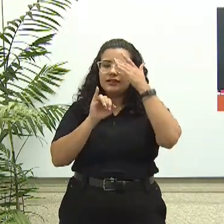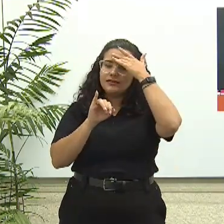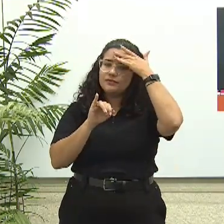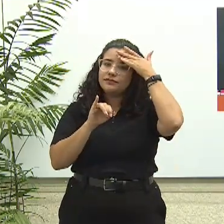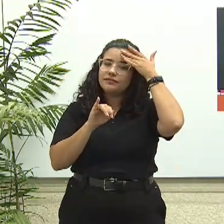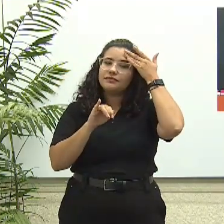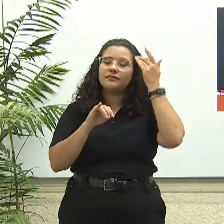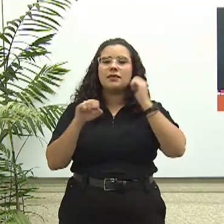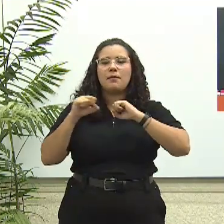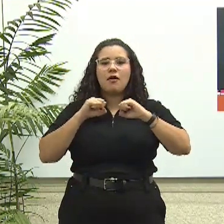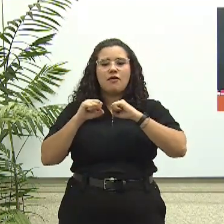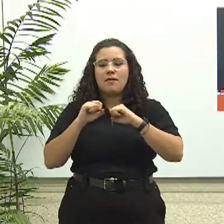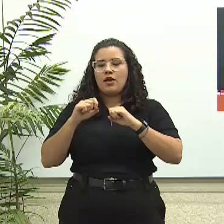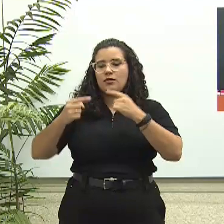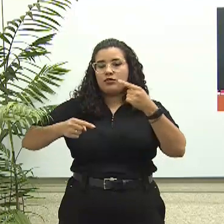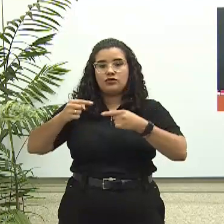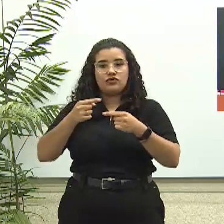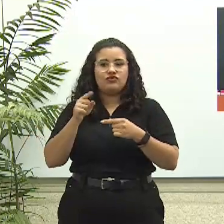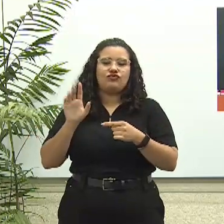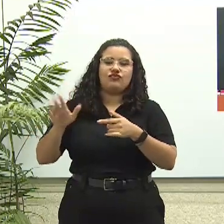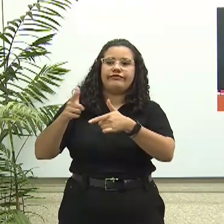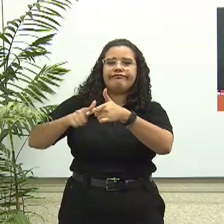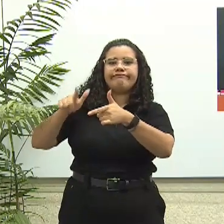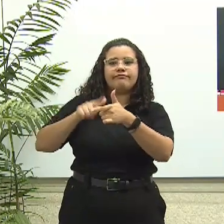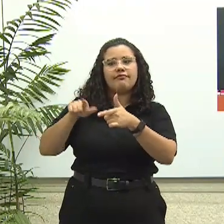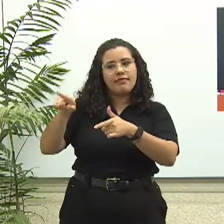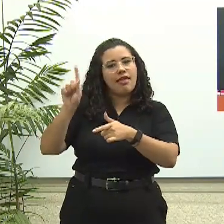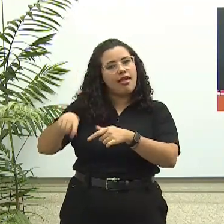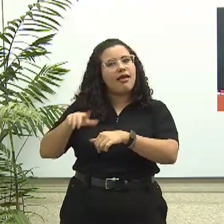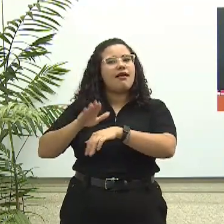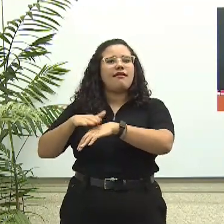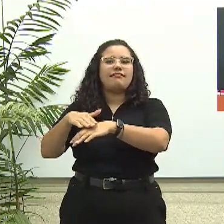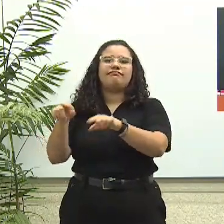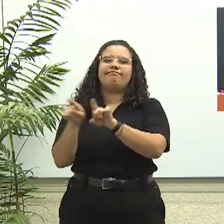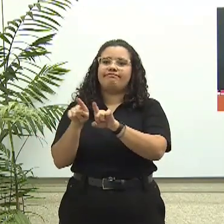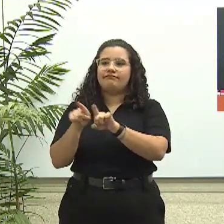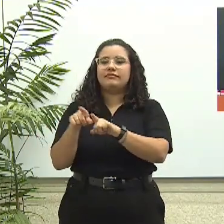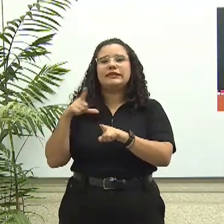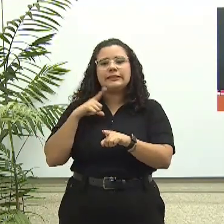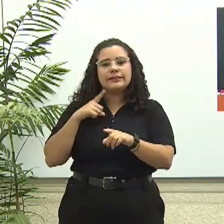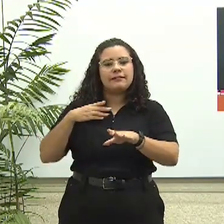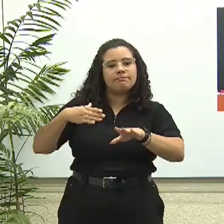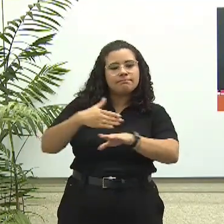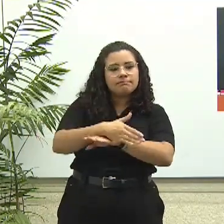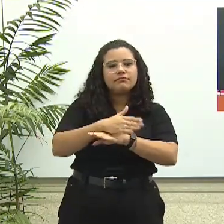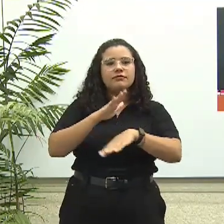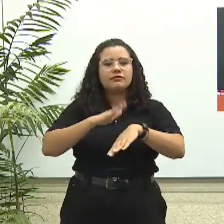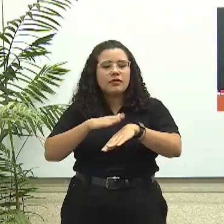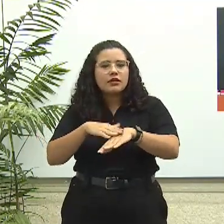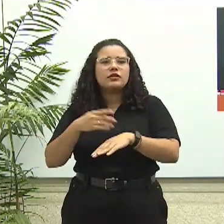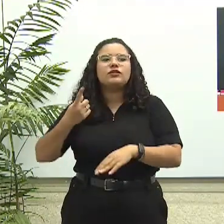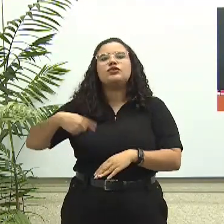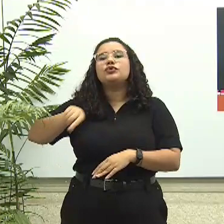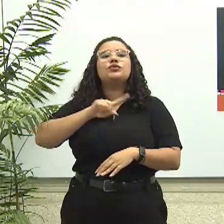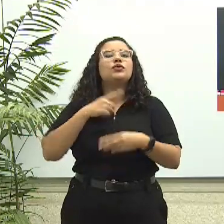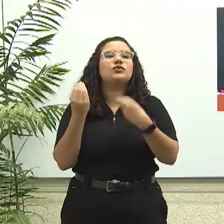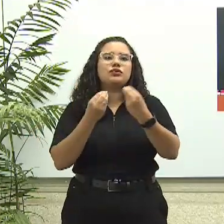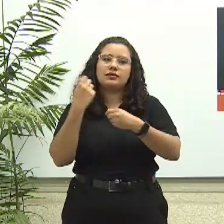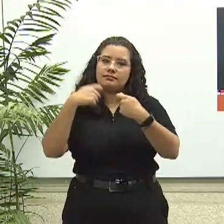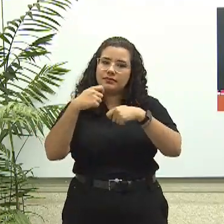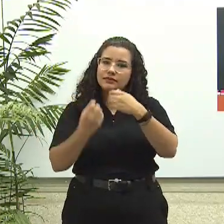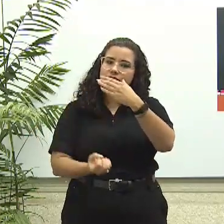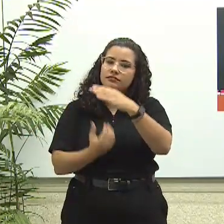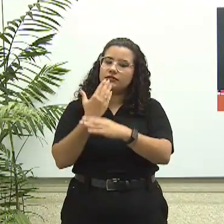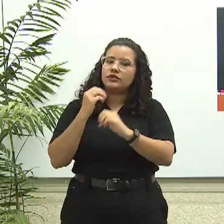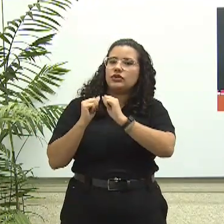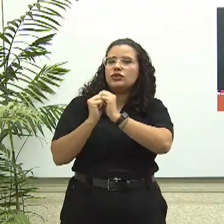político ele tava roubado ele também é produtor ele ocupa e produz e nós temos que desenvolver